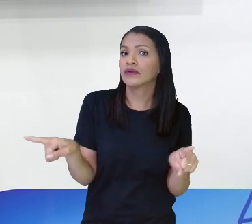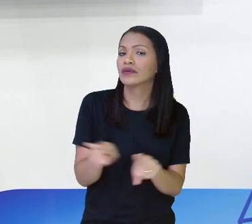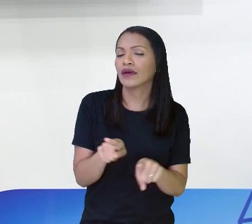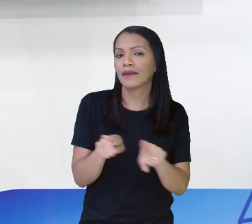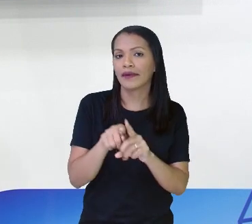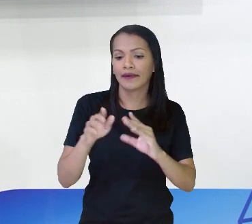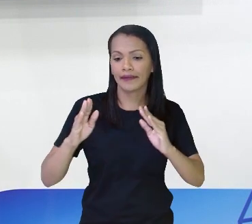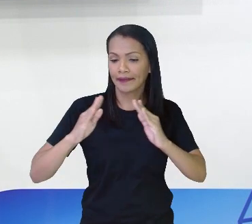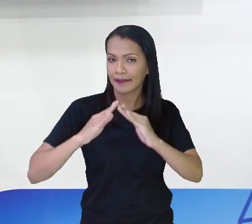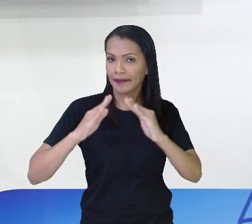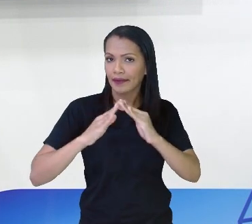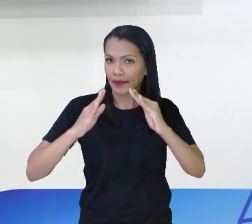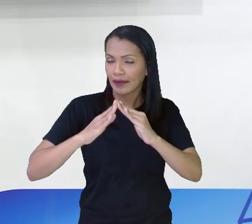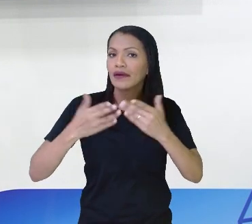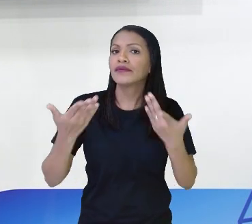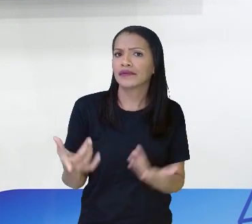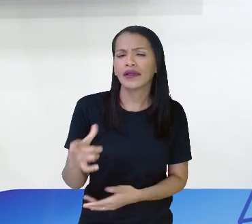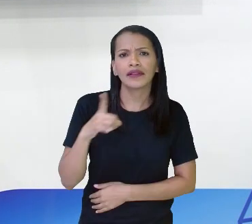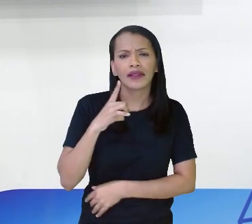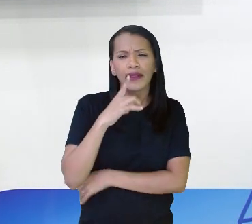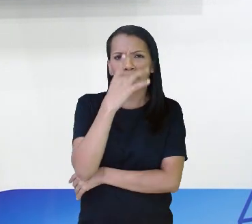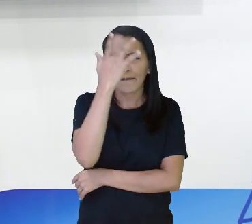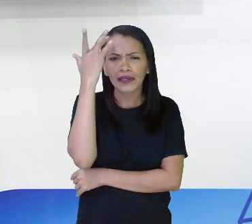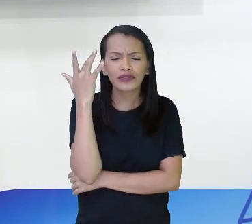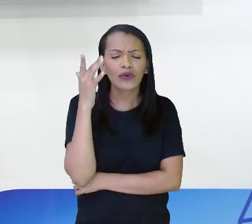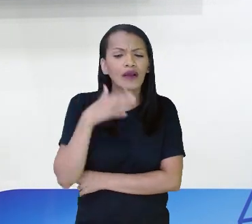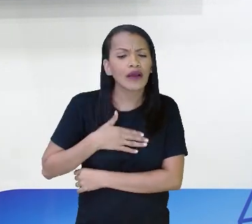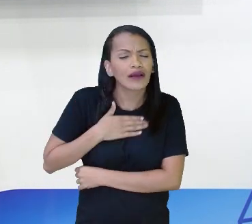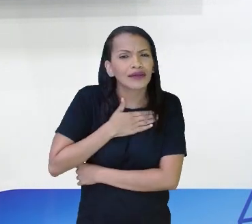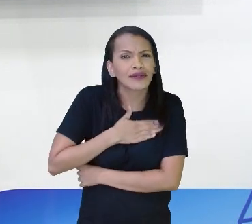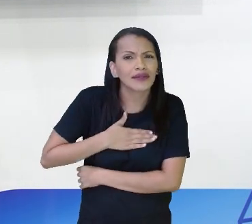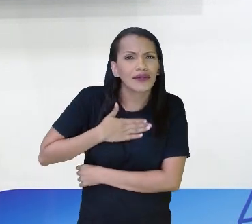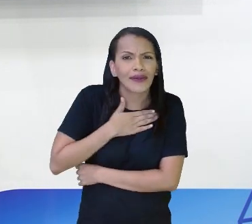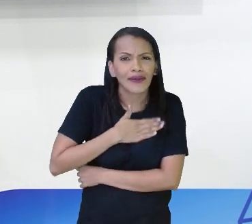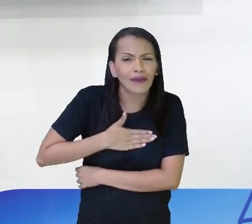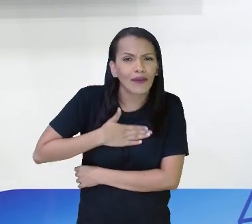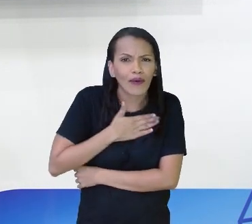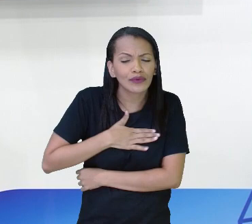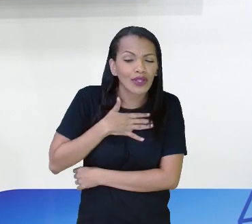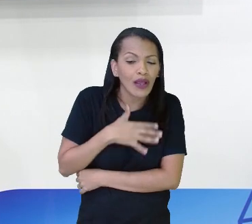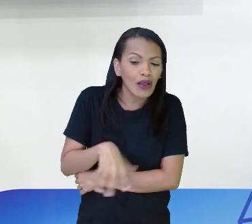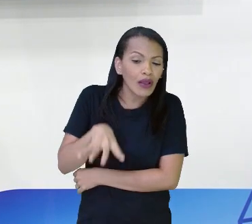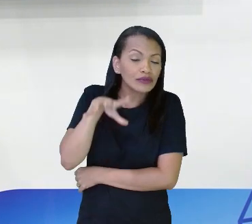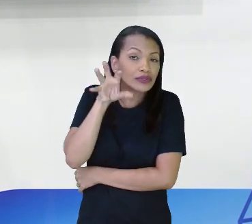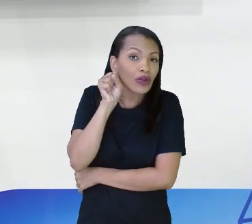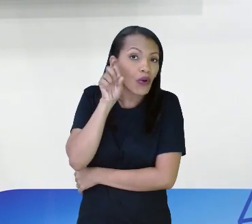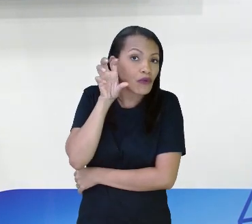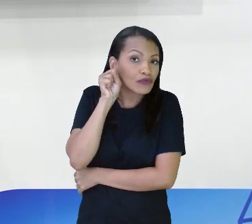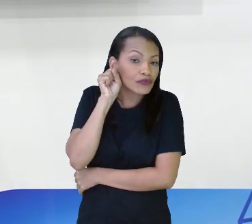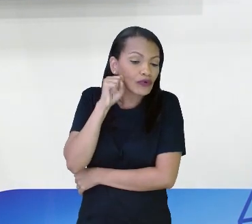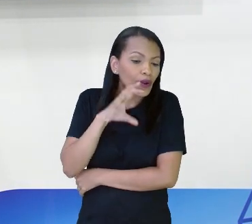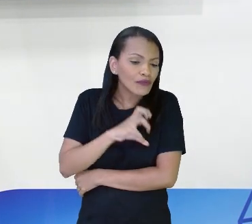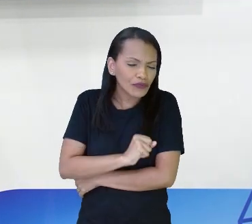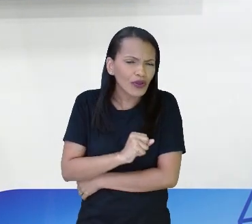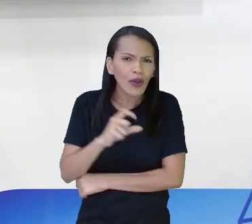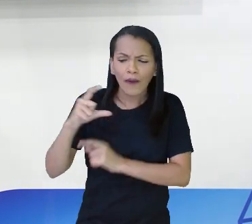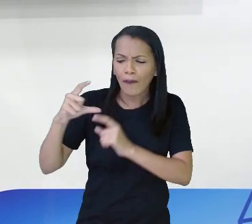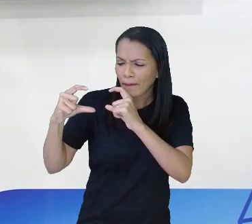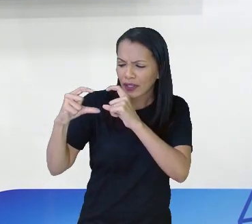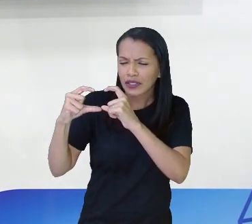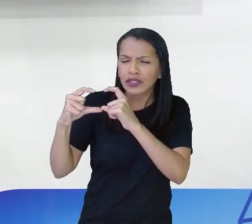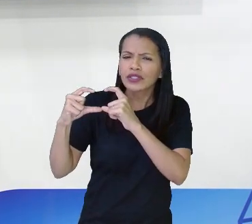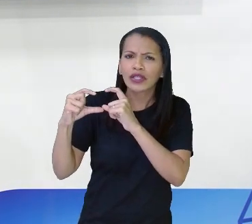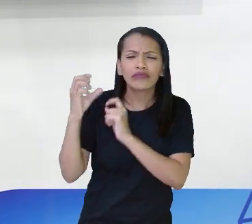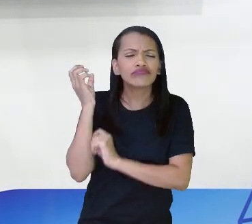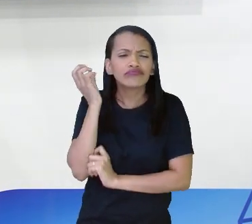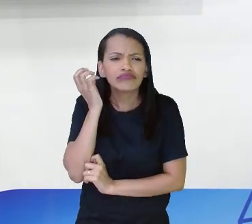casa, né? As pessoas que têm aqueles fãs, podemos dizer assim, do rádio, né? Os amantes do rádio não deixam, às vezes aquele radinho de pilha pequenininho,